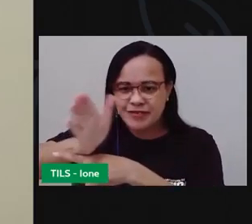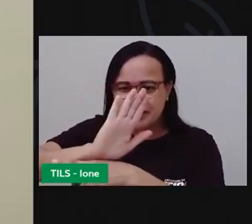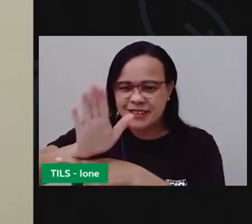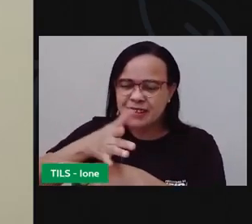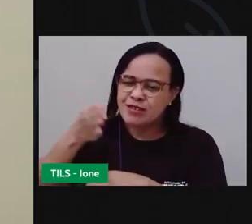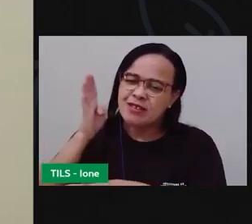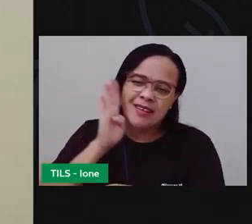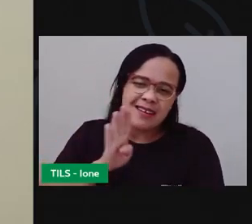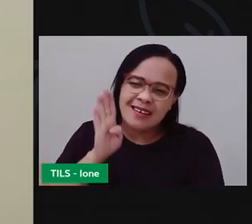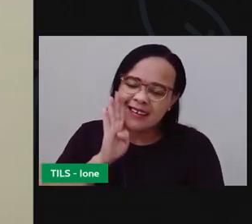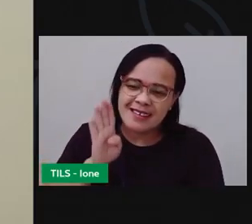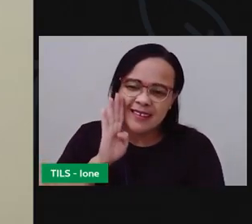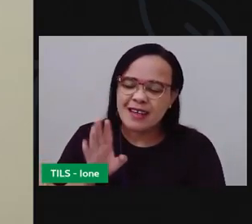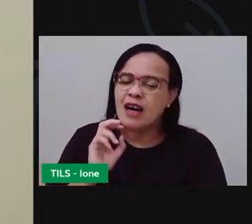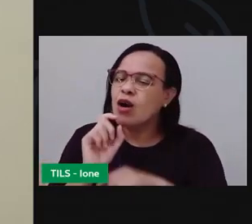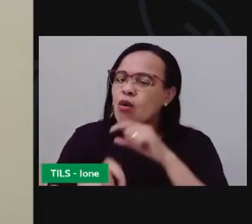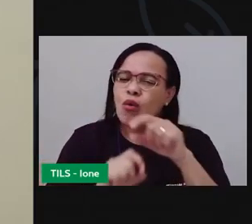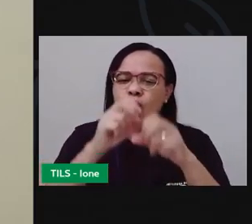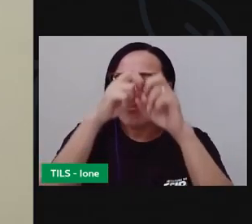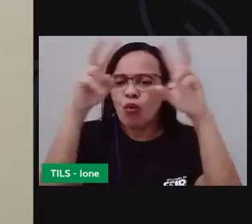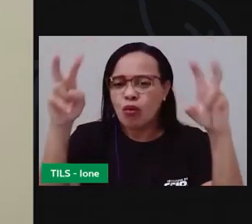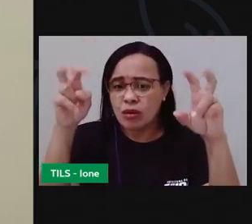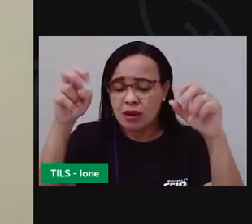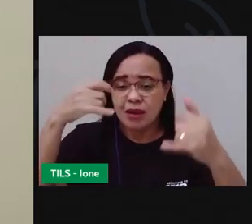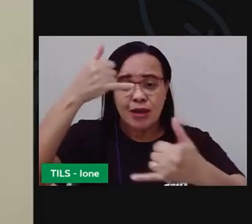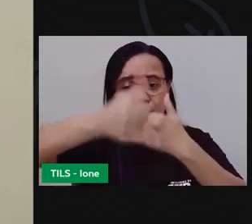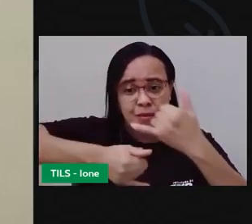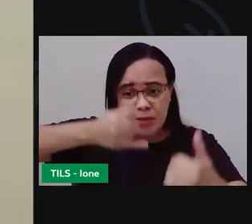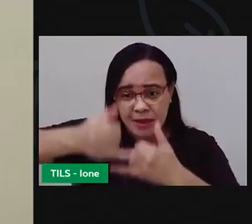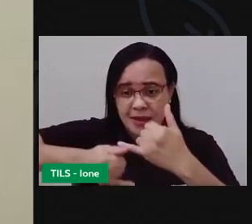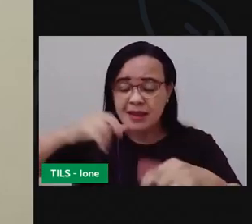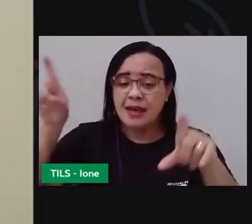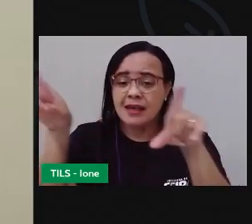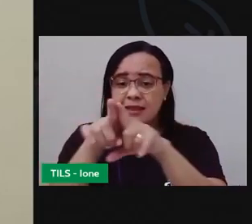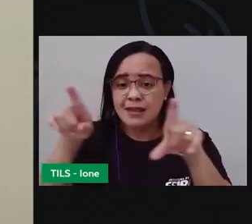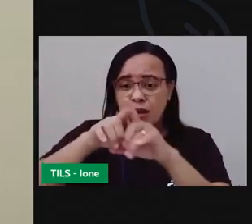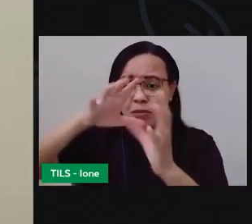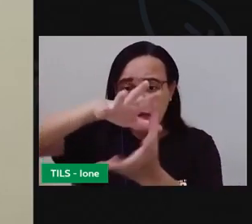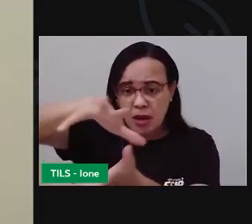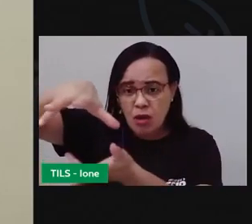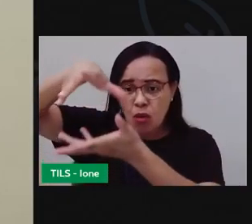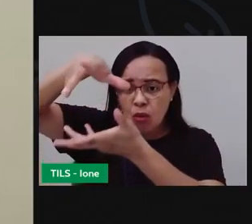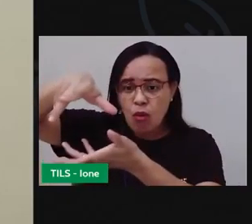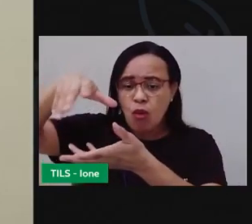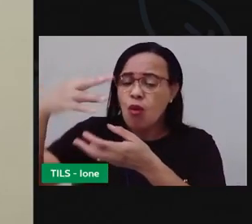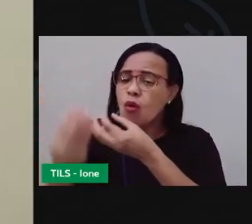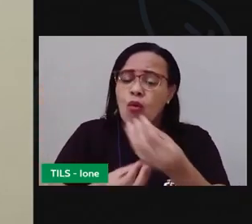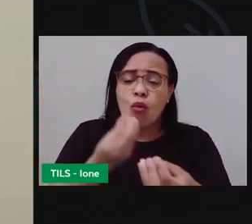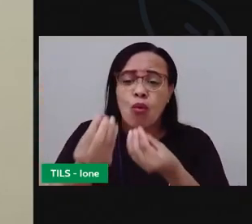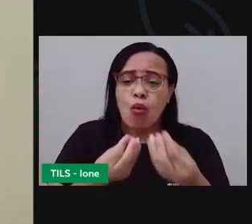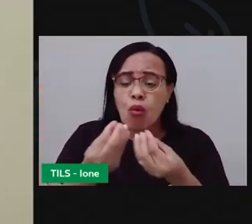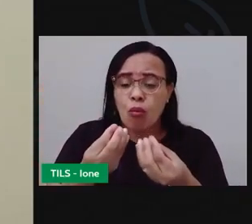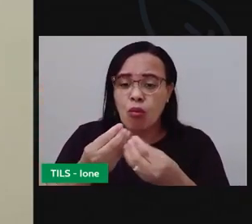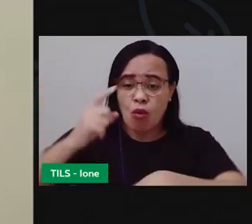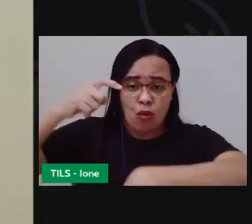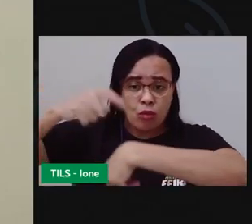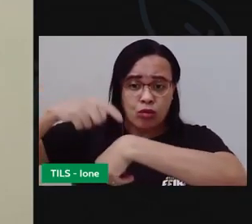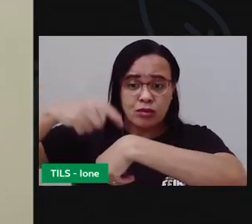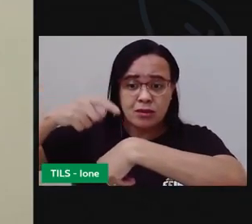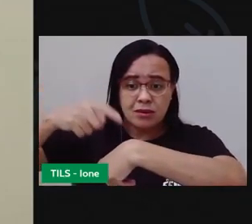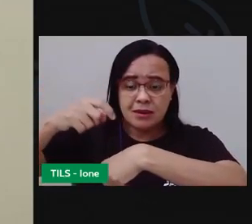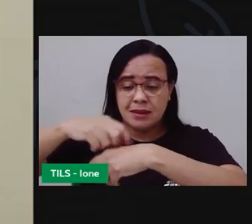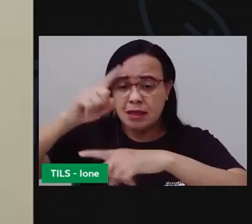chamado O Brincar e o Planeta. Ele vai explorar um pouco mais sobre a questão do tempo de